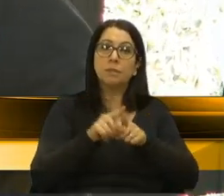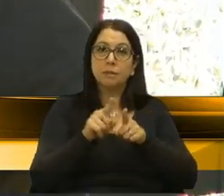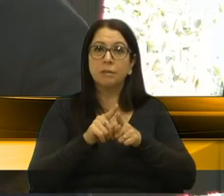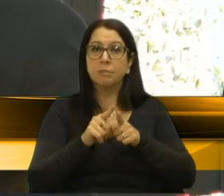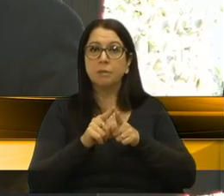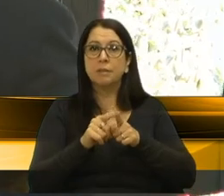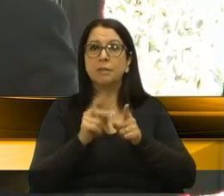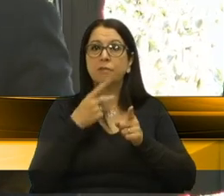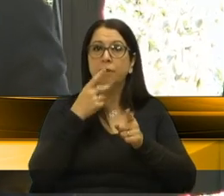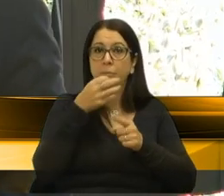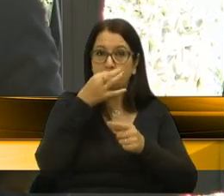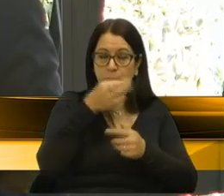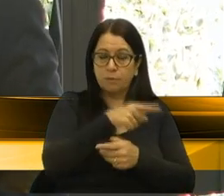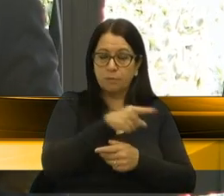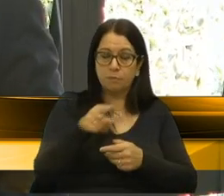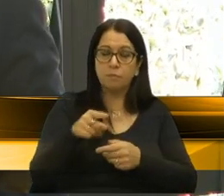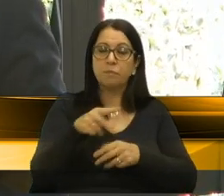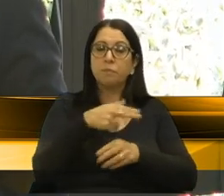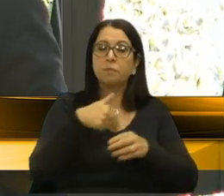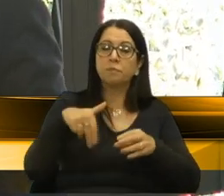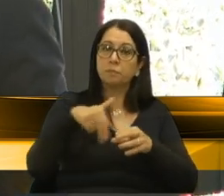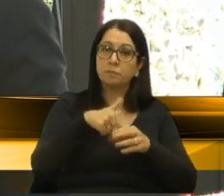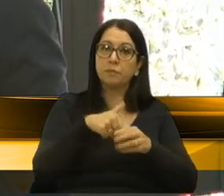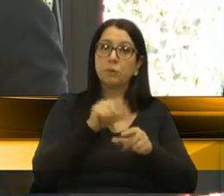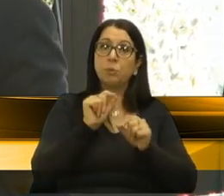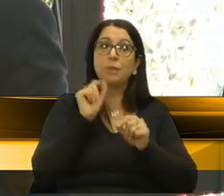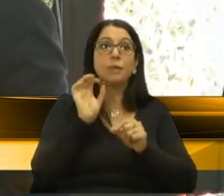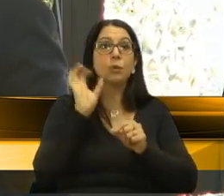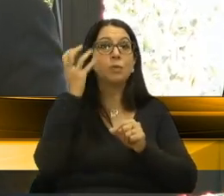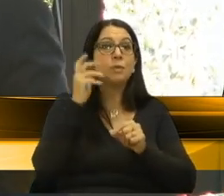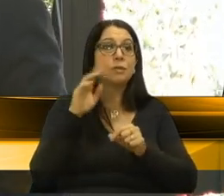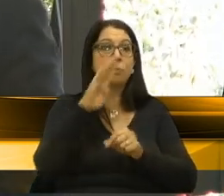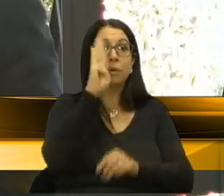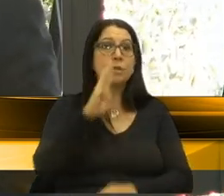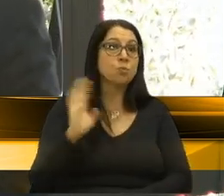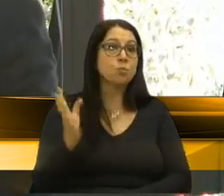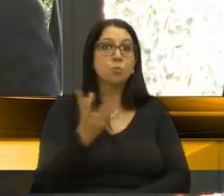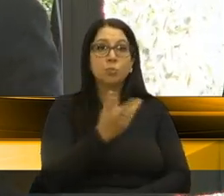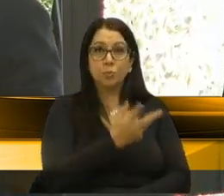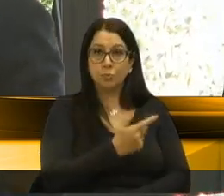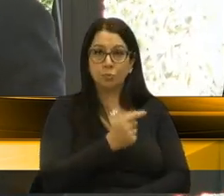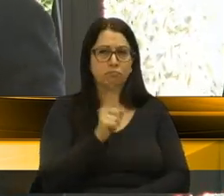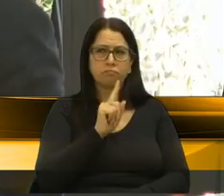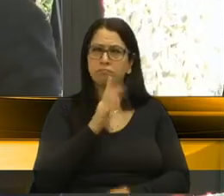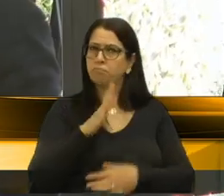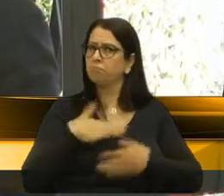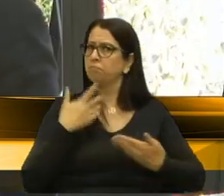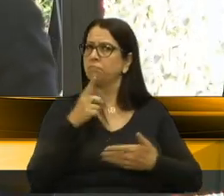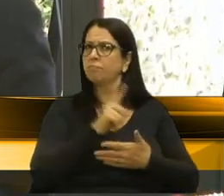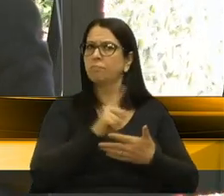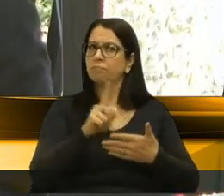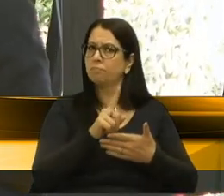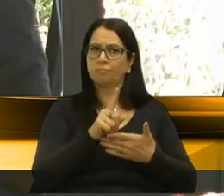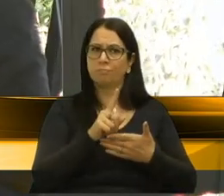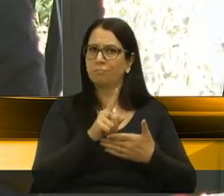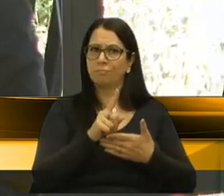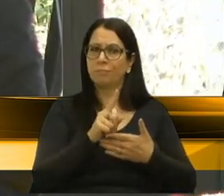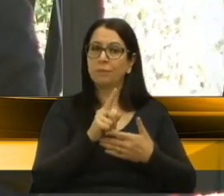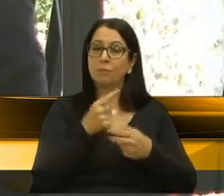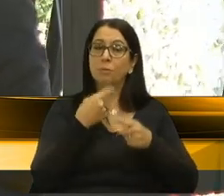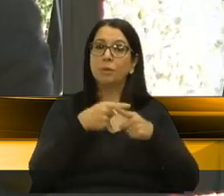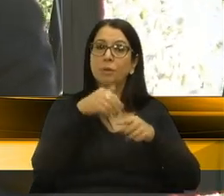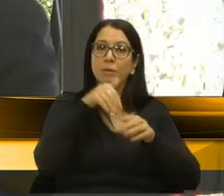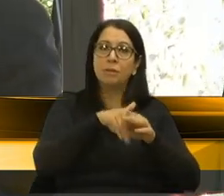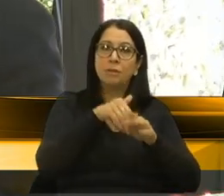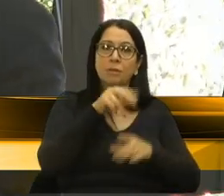fazer minha posição aqui na tribuna do que está acontecendo em nível nacional. Não me surpreende o que está acontecendo em nível nacional, porque a eleição